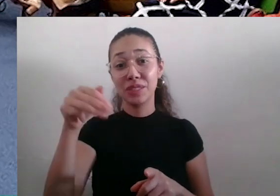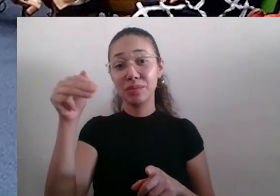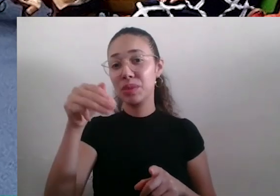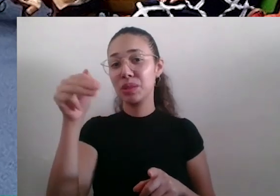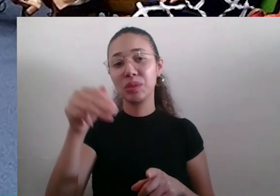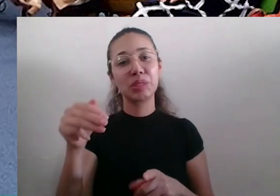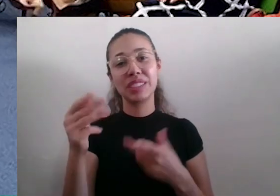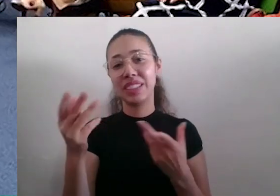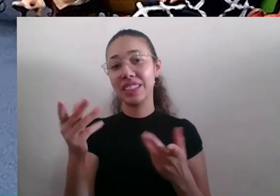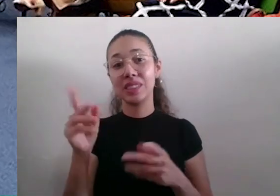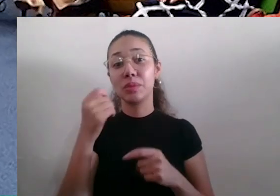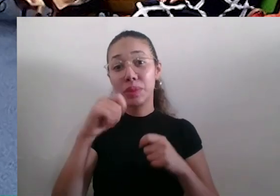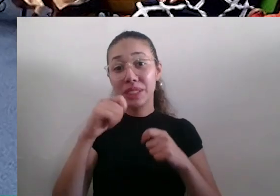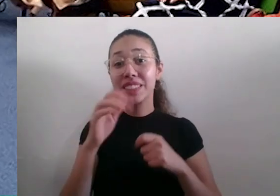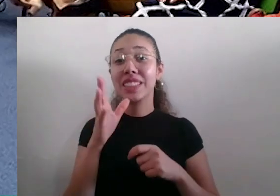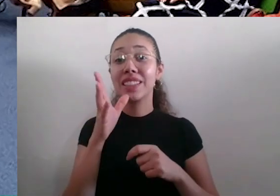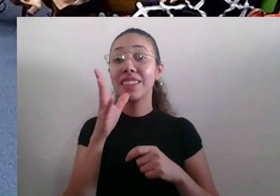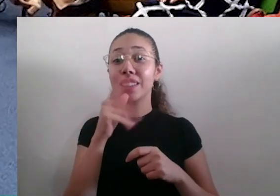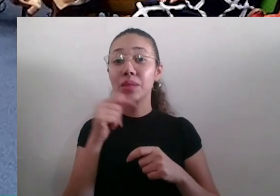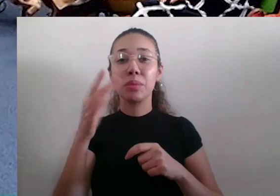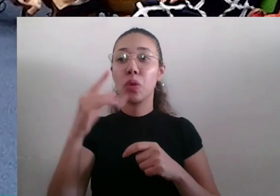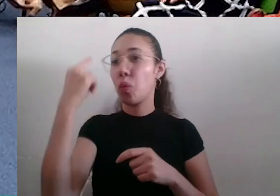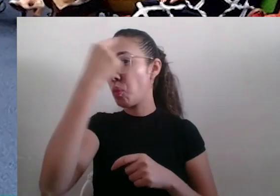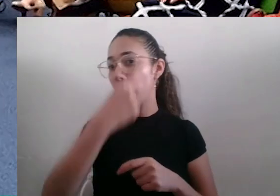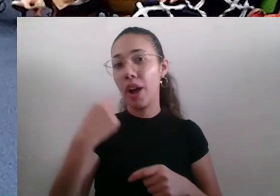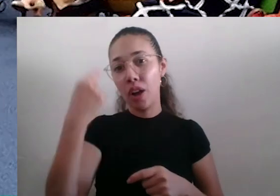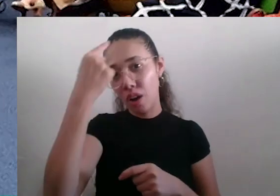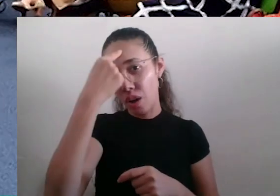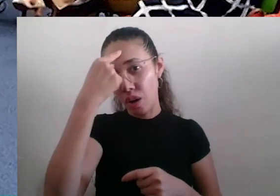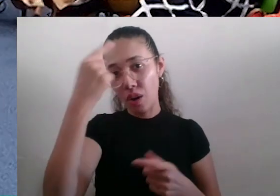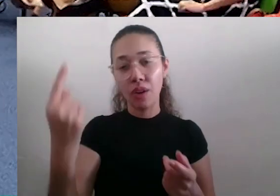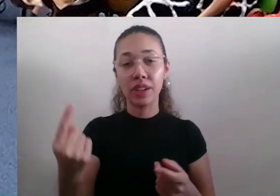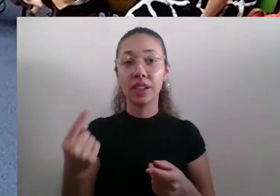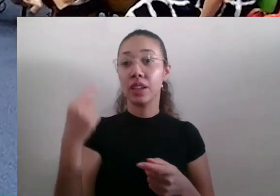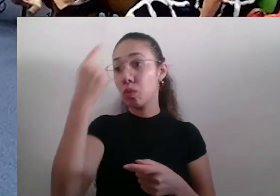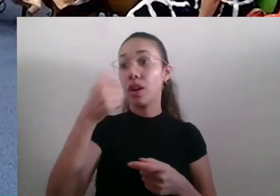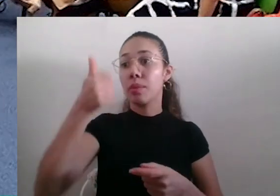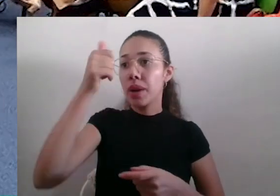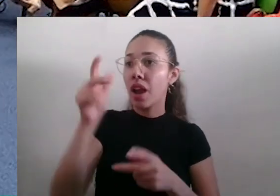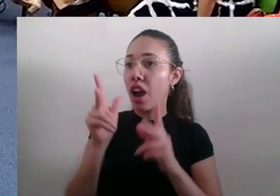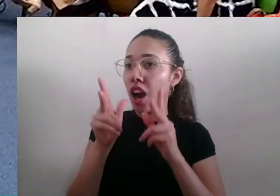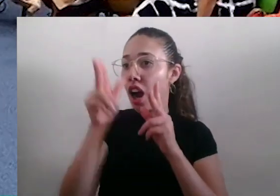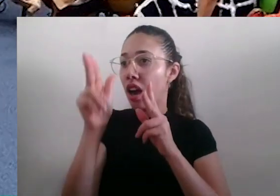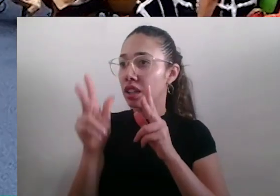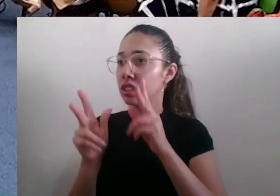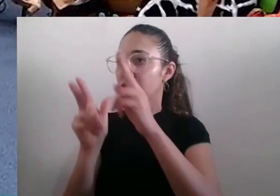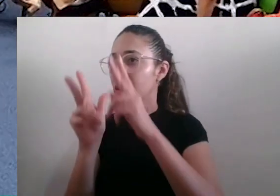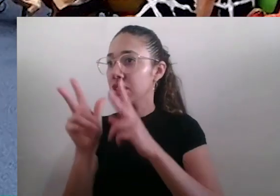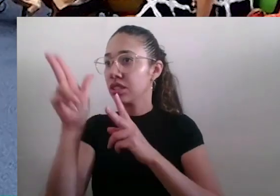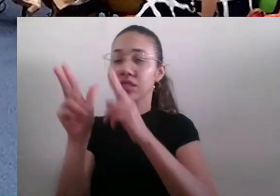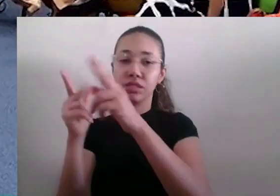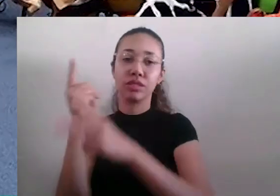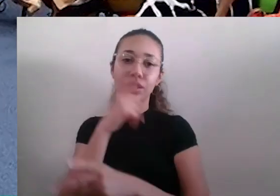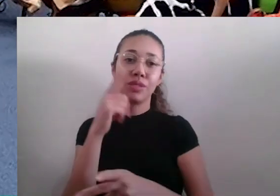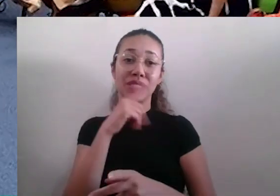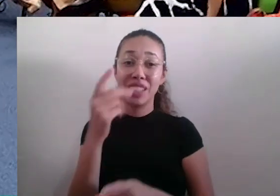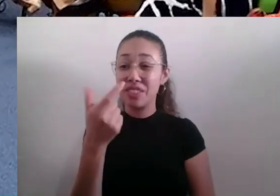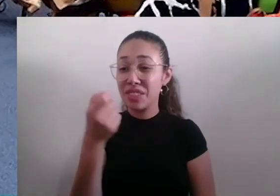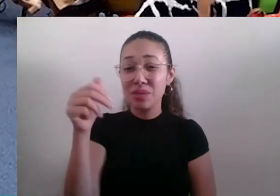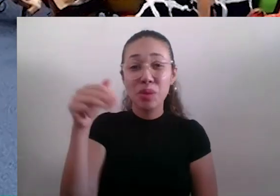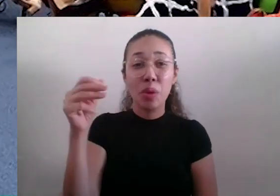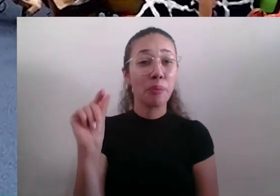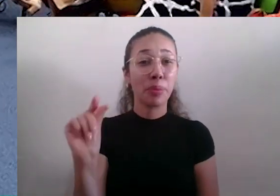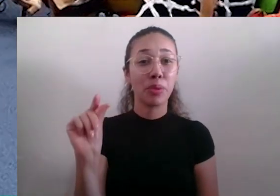entrevistas longas faa entrevistas de 1 hora porque de uma hora você vai conseguir sabe 30 segundos ali 15 segundos aqui para